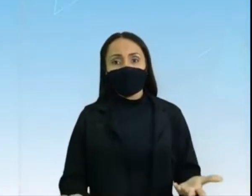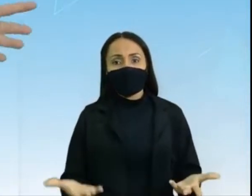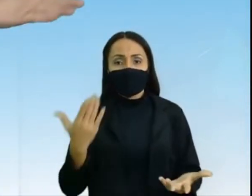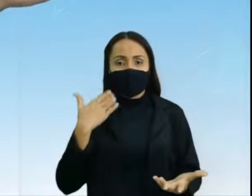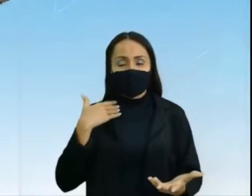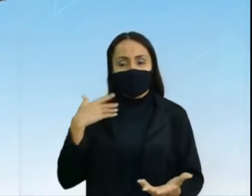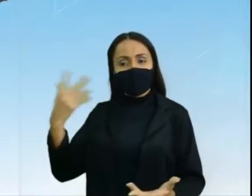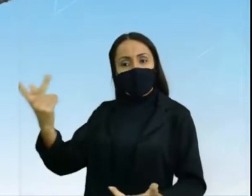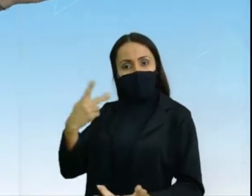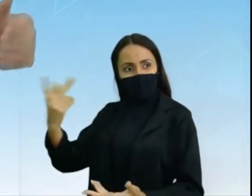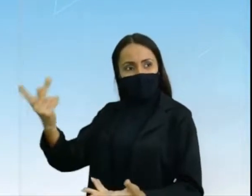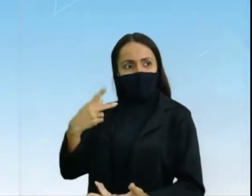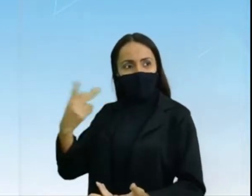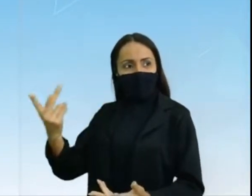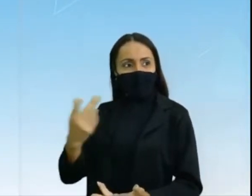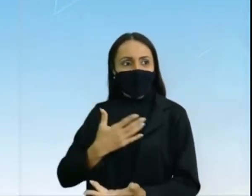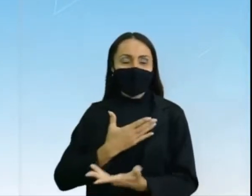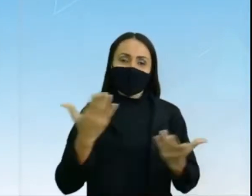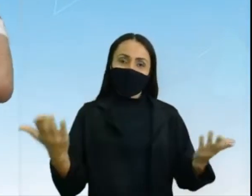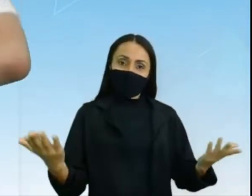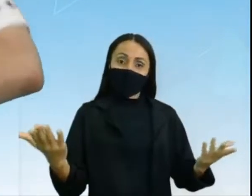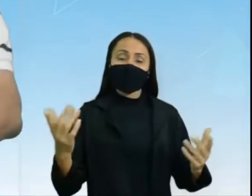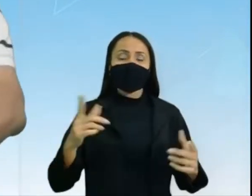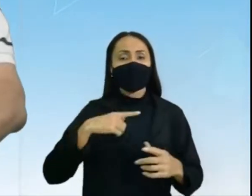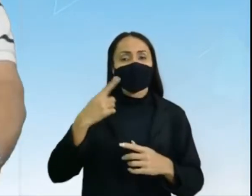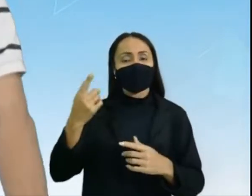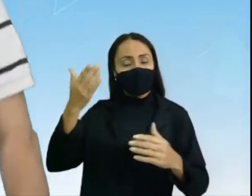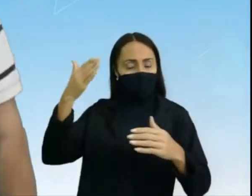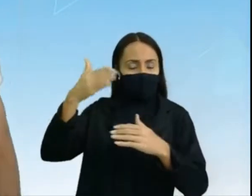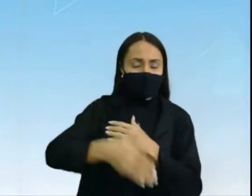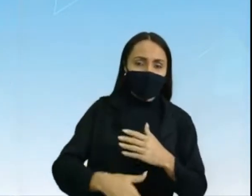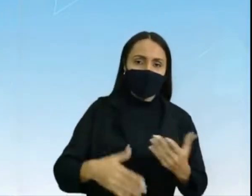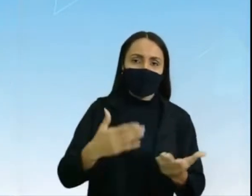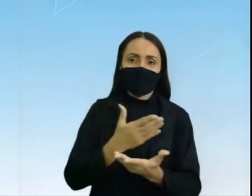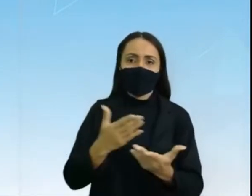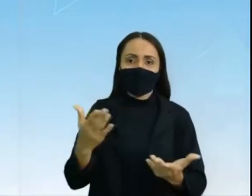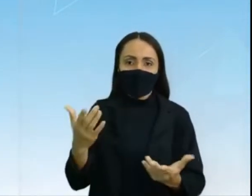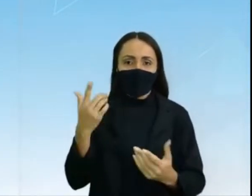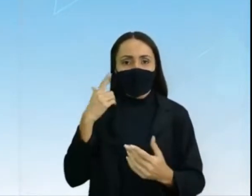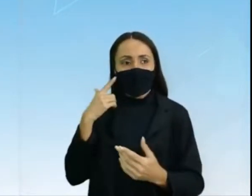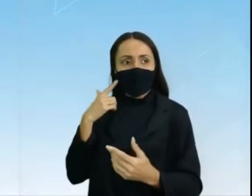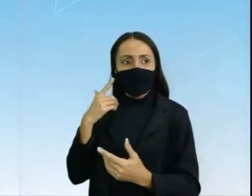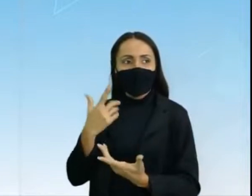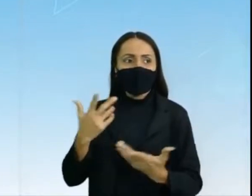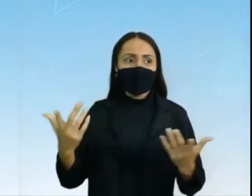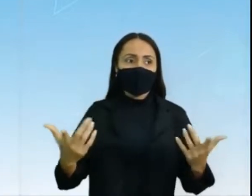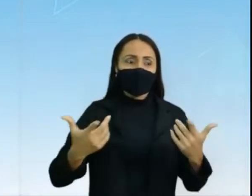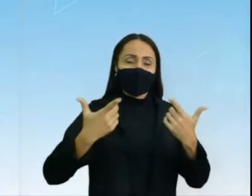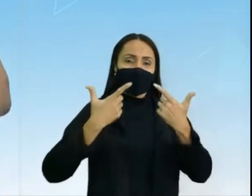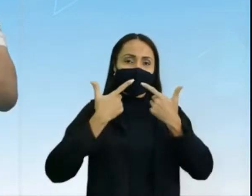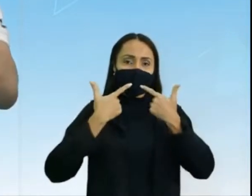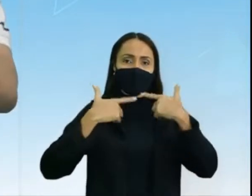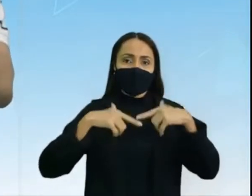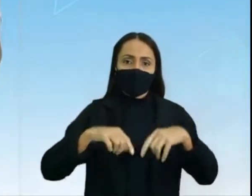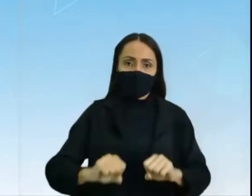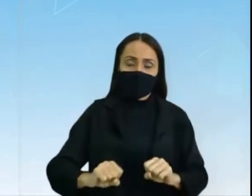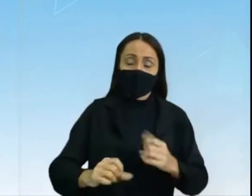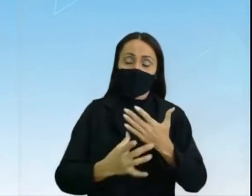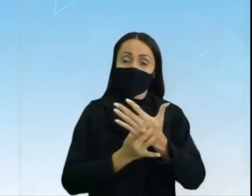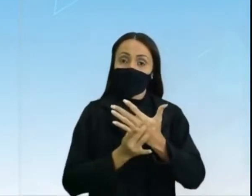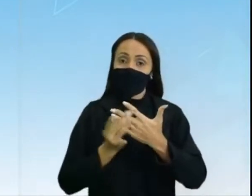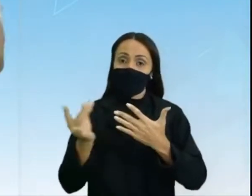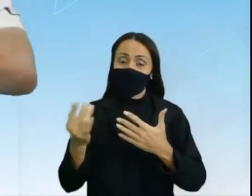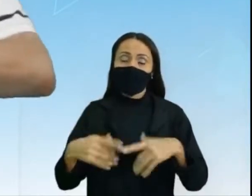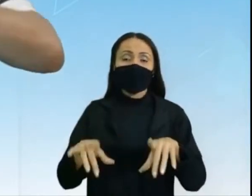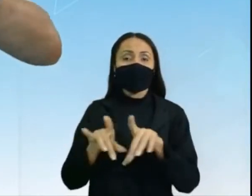Então eu e a professora Roberta, nós vamos entrar nesse mundo linguístico e semiótico,